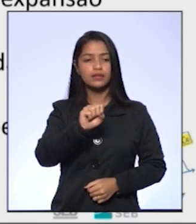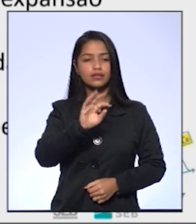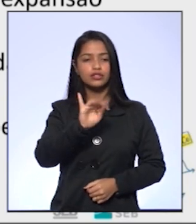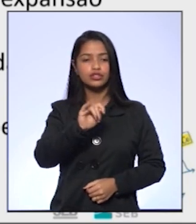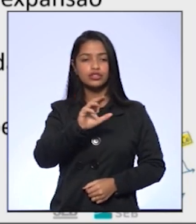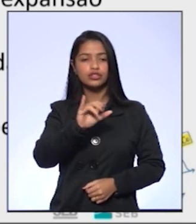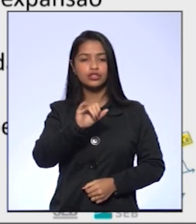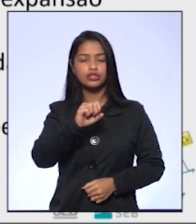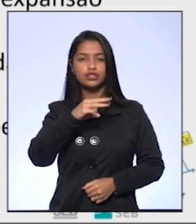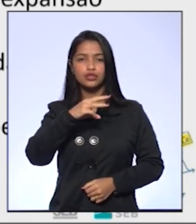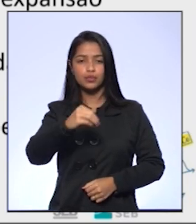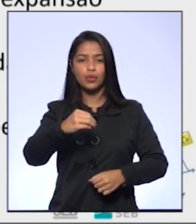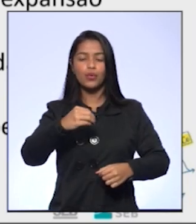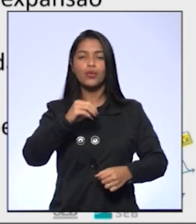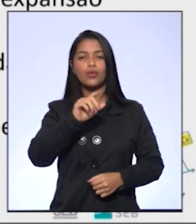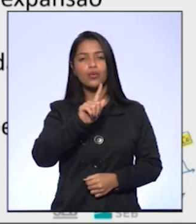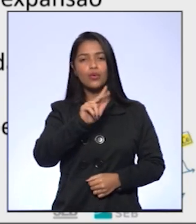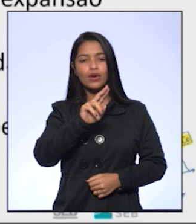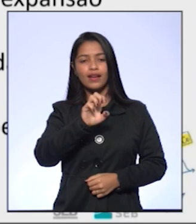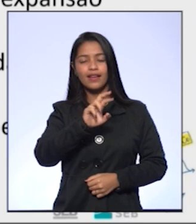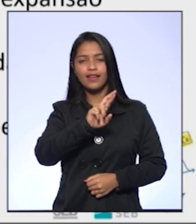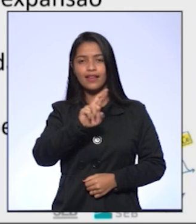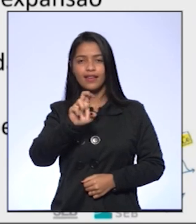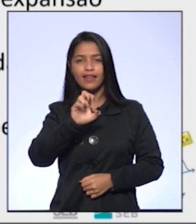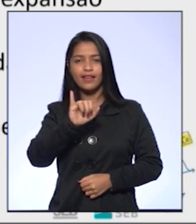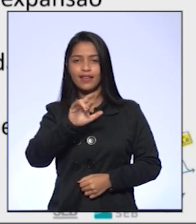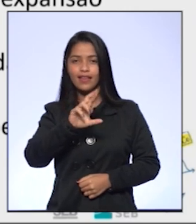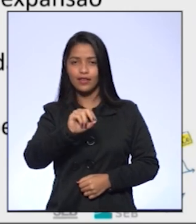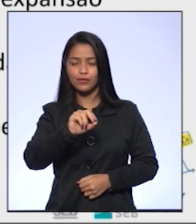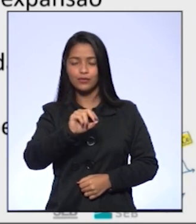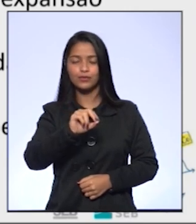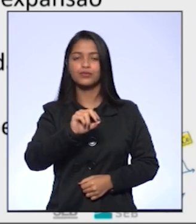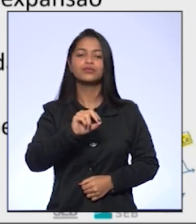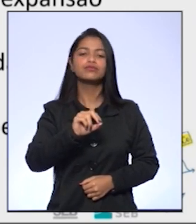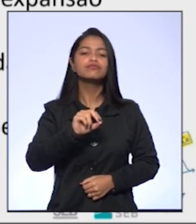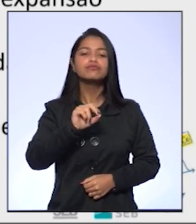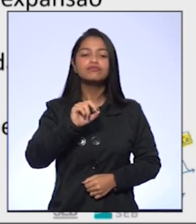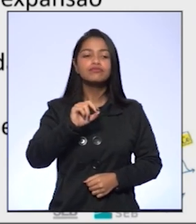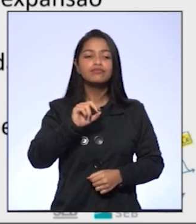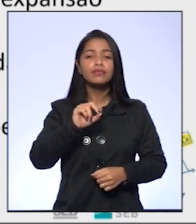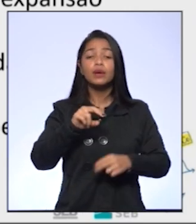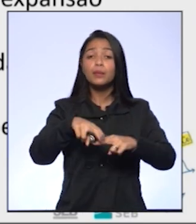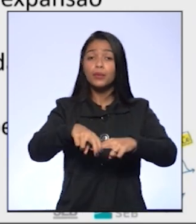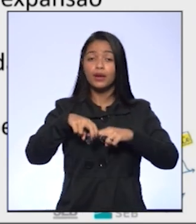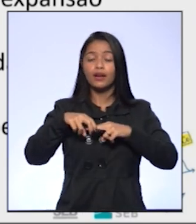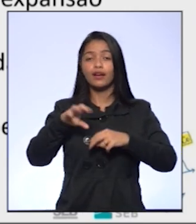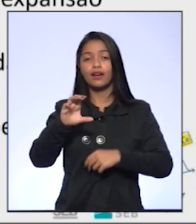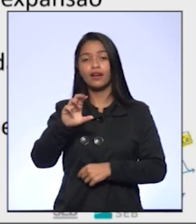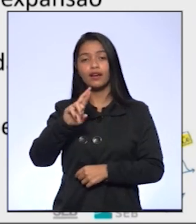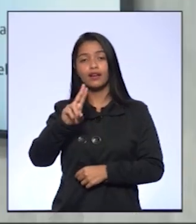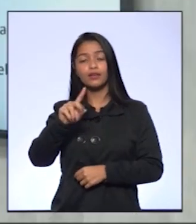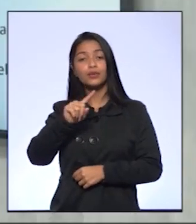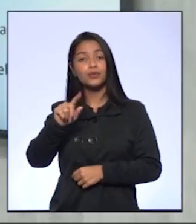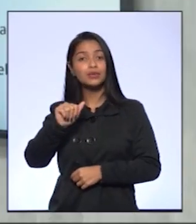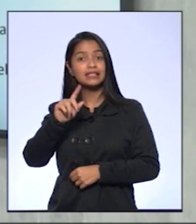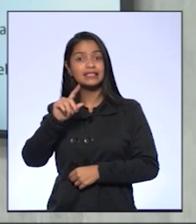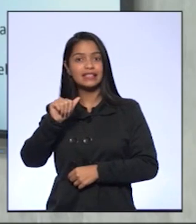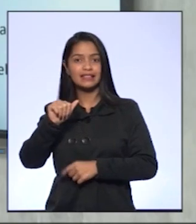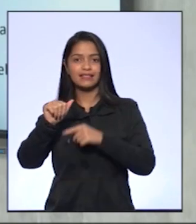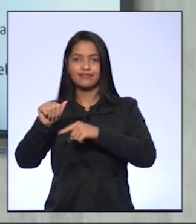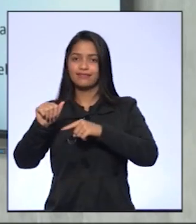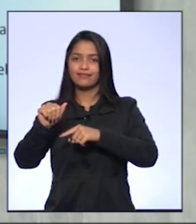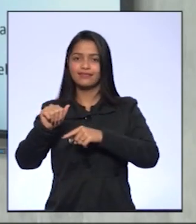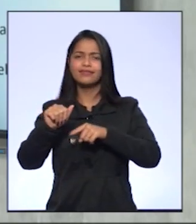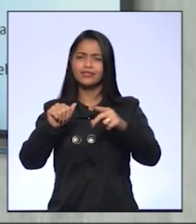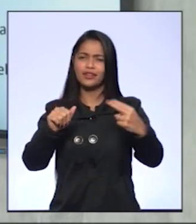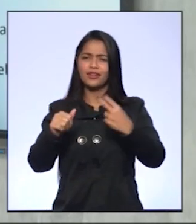monasticismo guerreiro. Repito, monasticismo guerreiro ocasionado pelas cruzadas, que é a certa. Chega aí, mano, você vai olhar pra mim e vai falar, Gui,